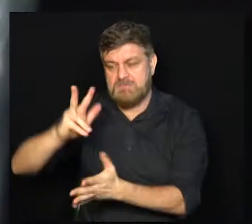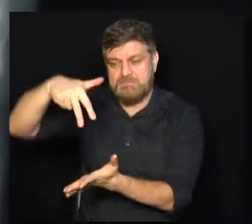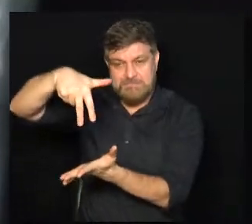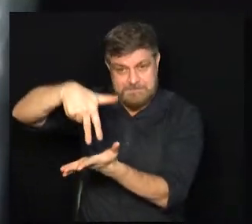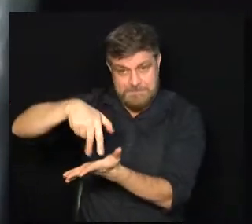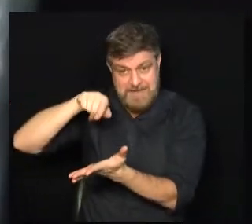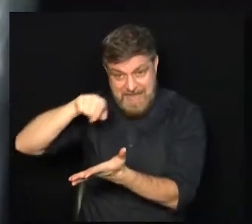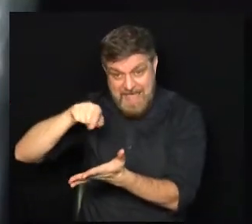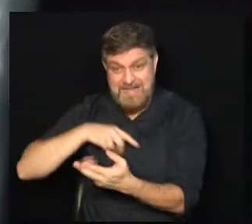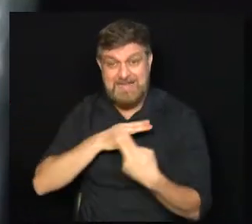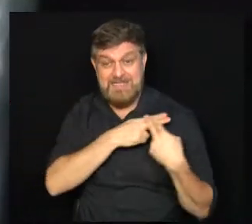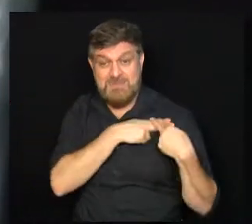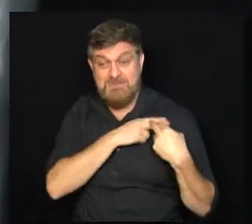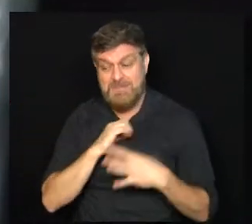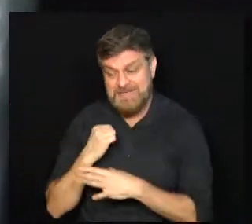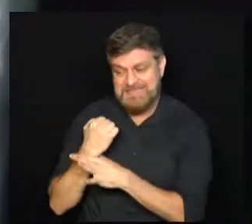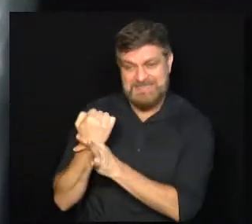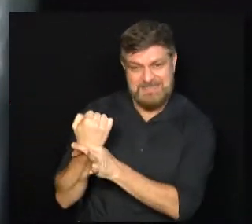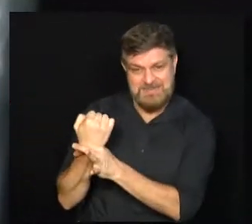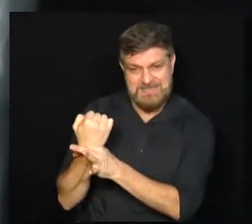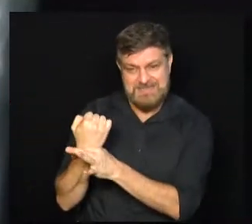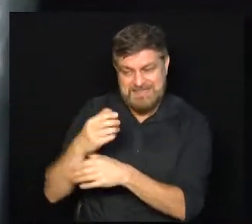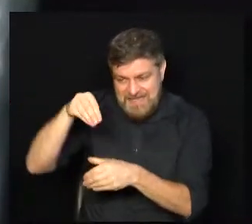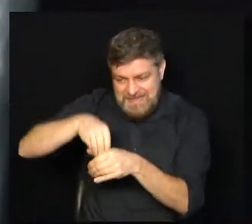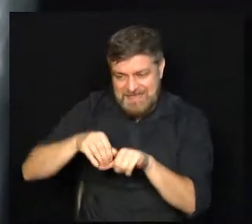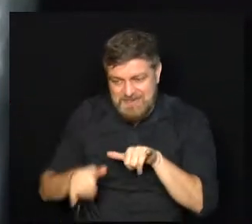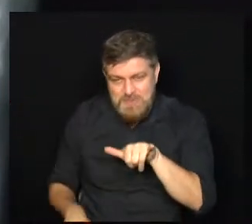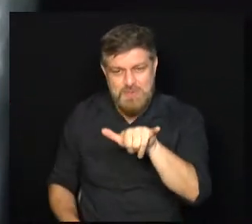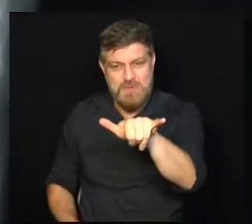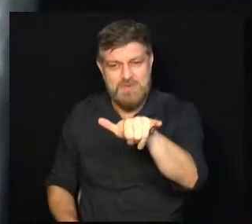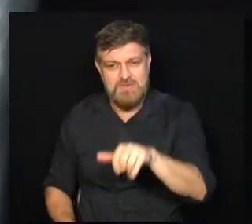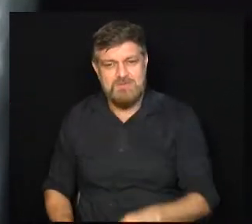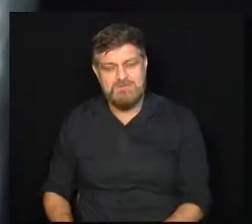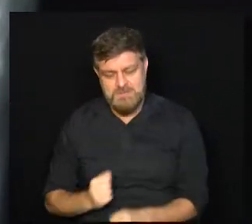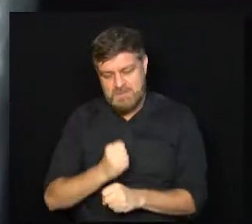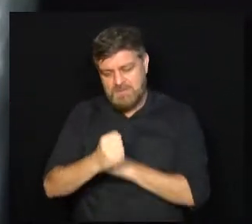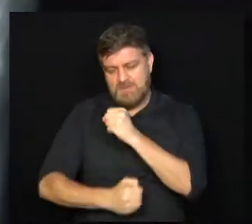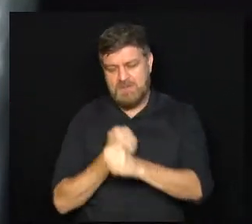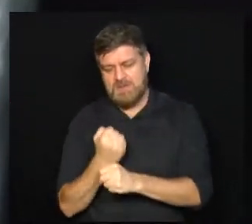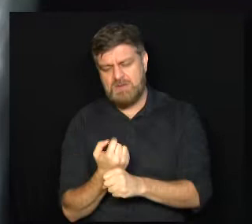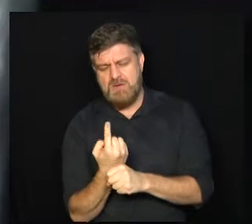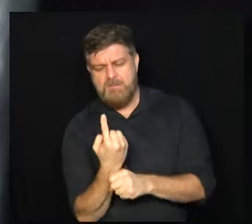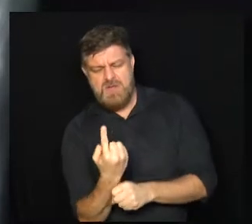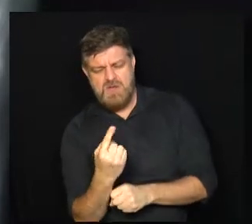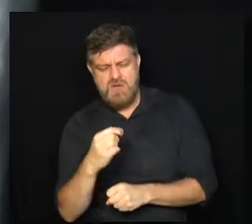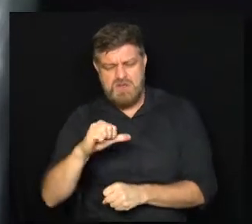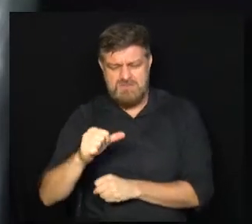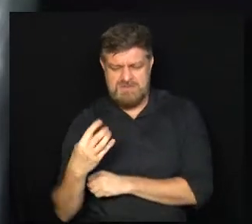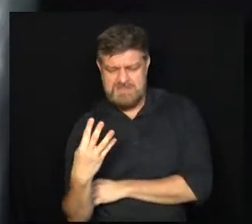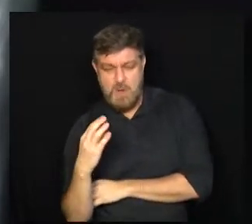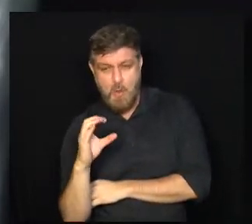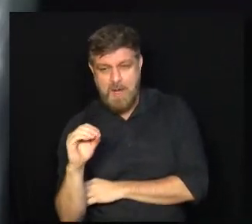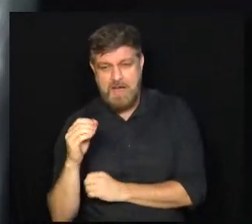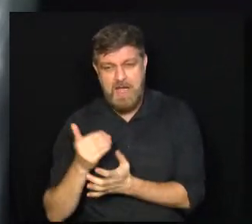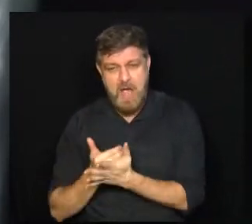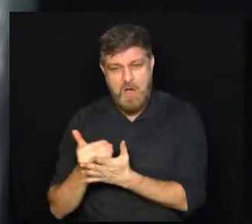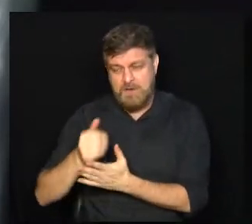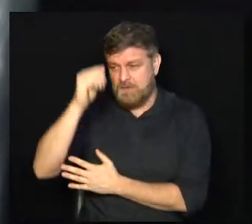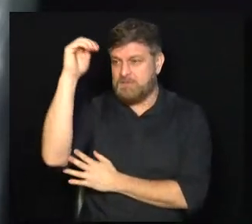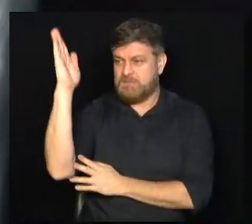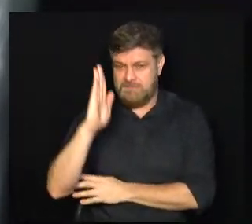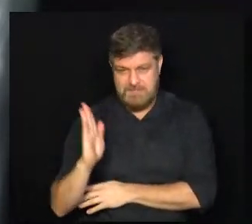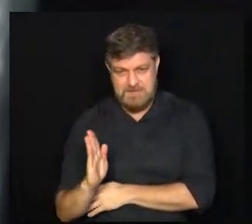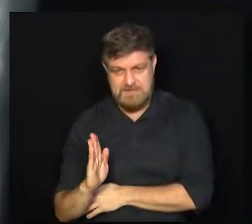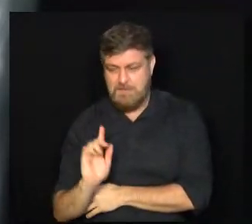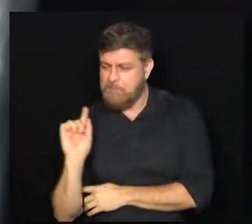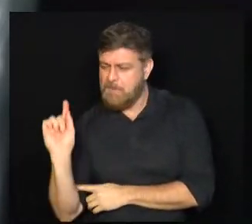segurança, e final da década de 40, isso começou a acontecer no Brasil. Mas